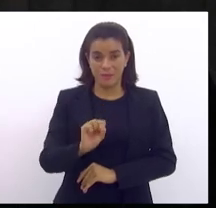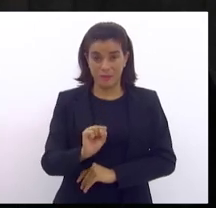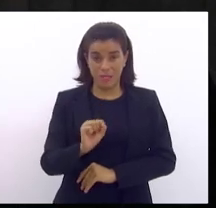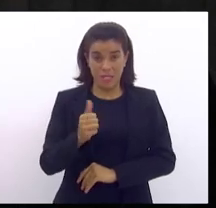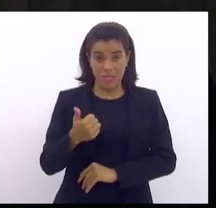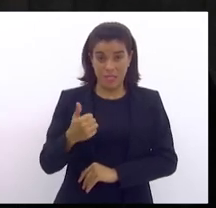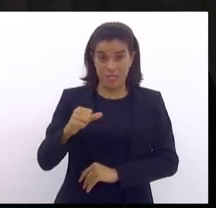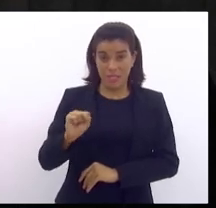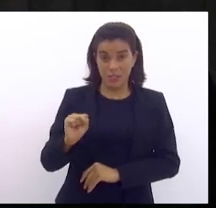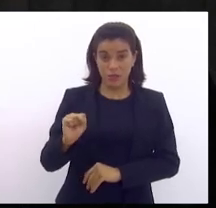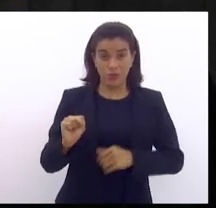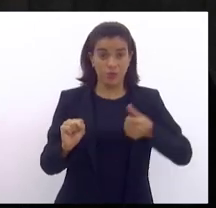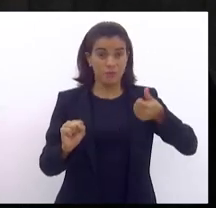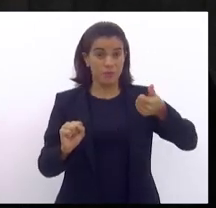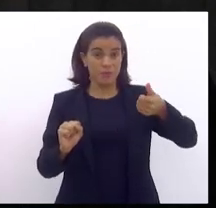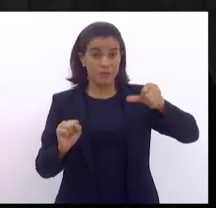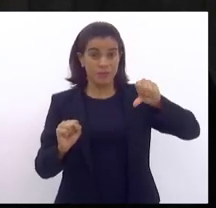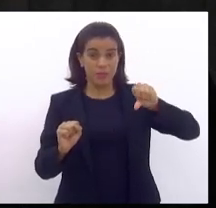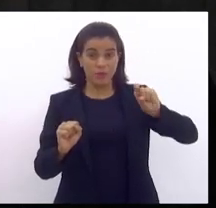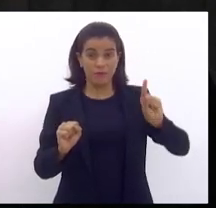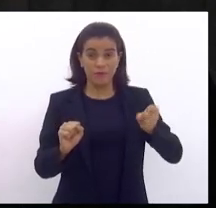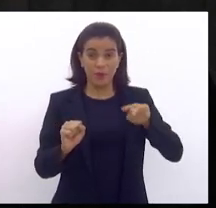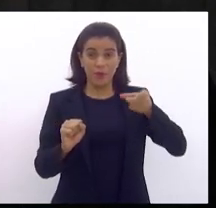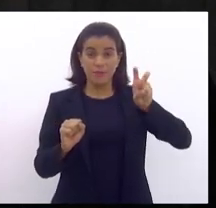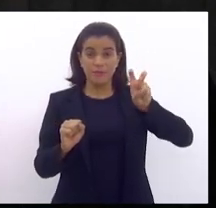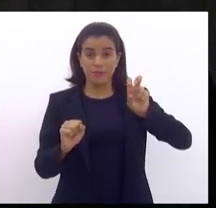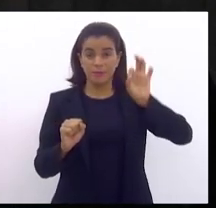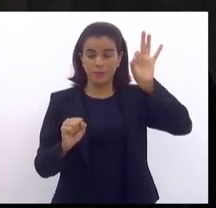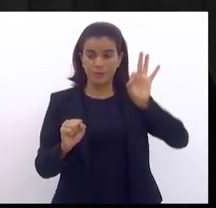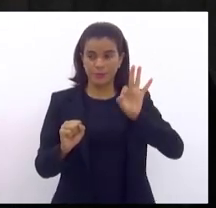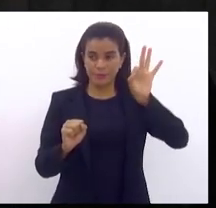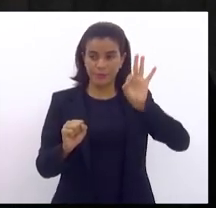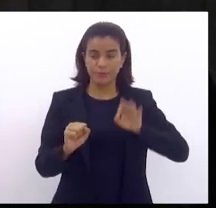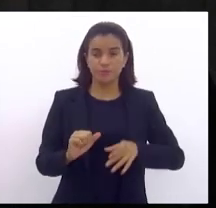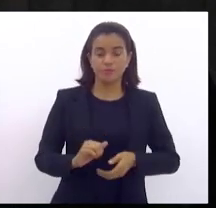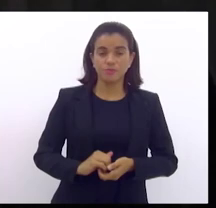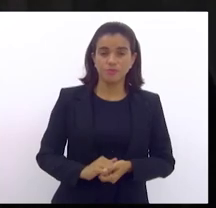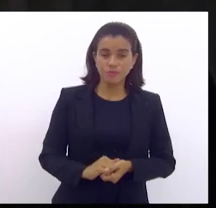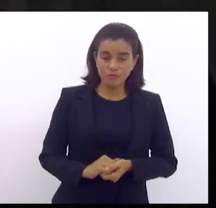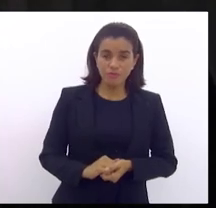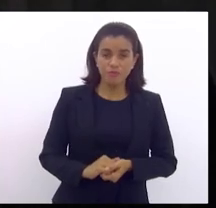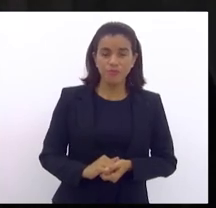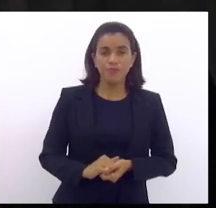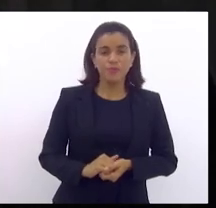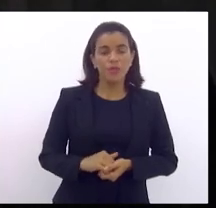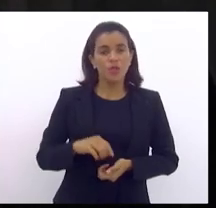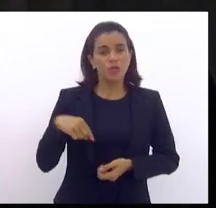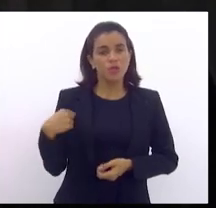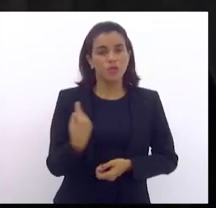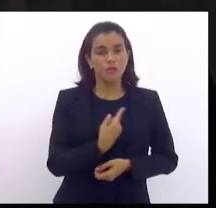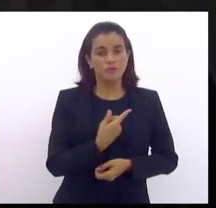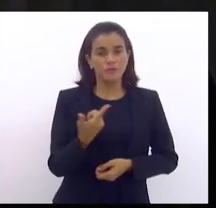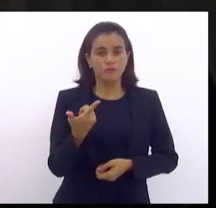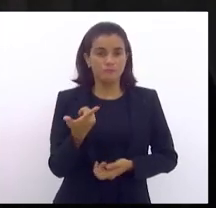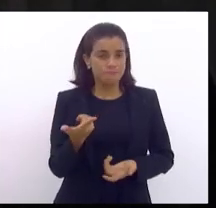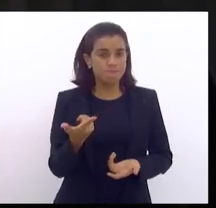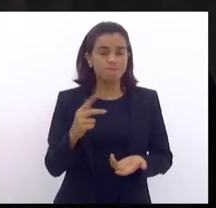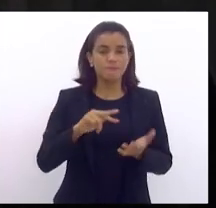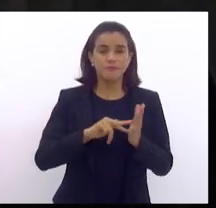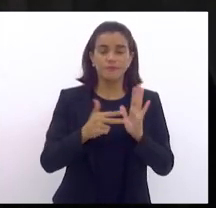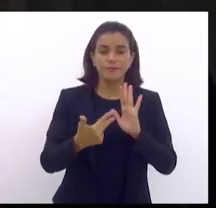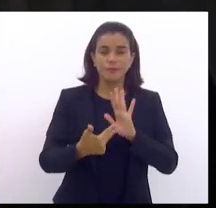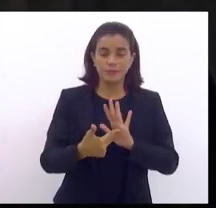18% para 19,5%. Isso vai nos dar, nos cofres